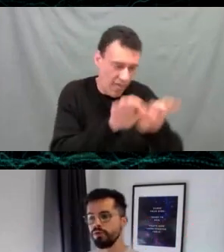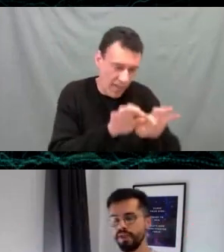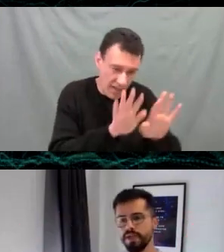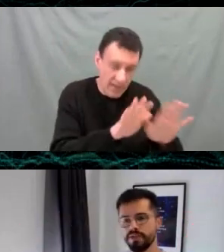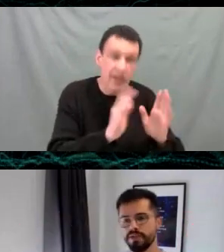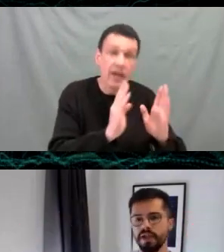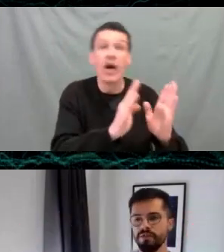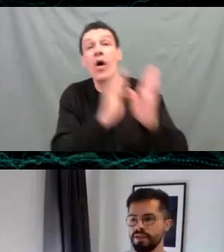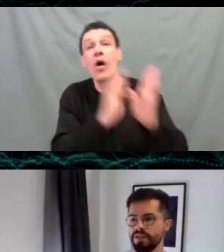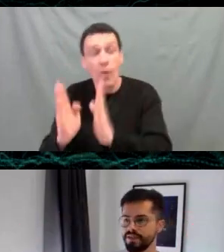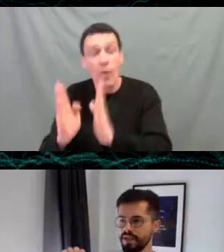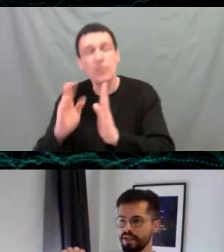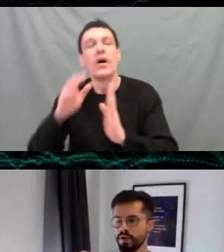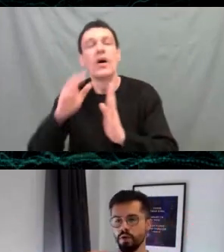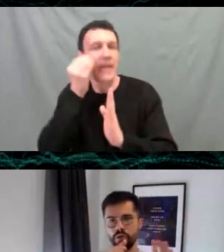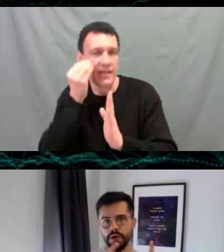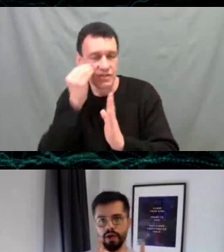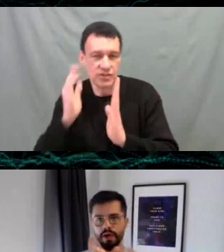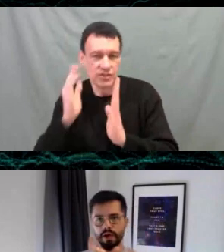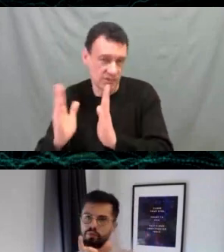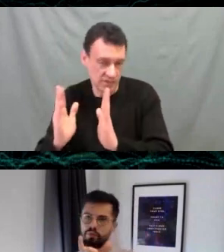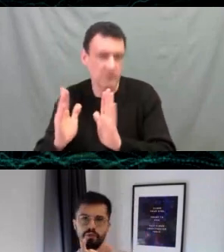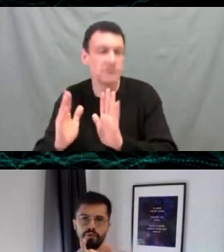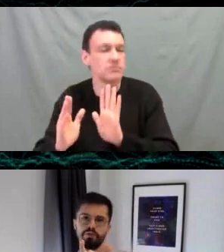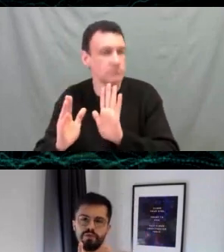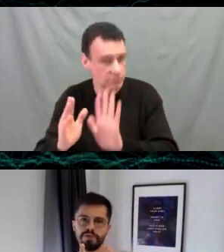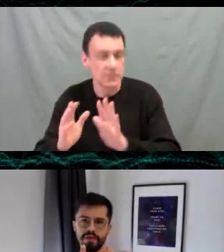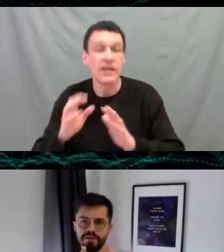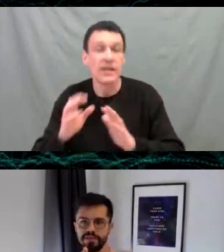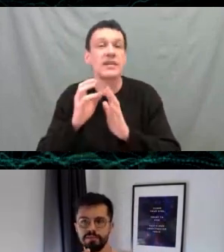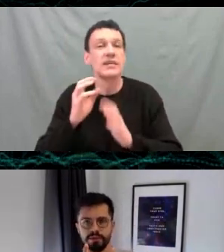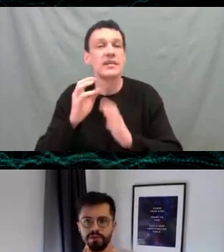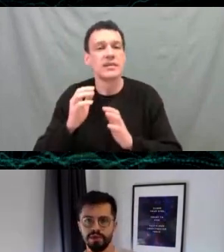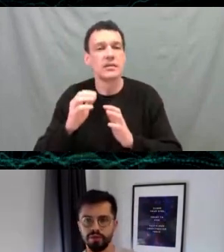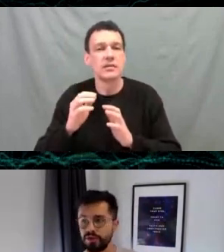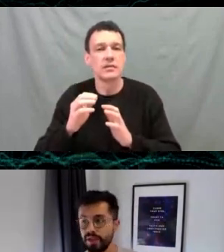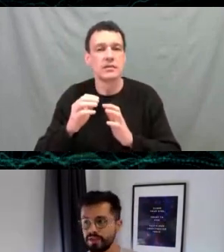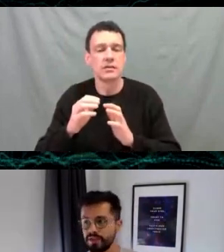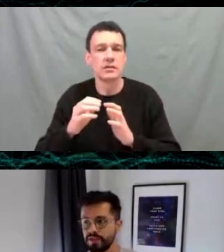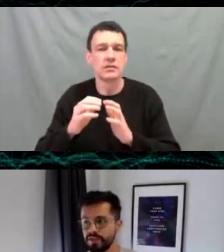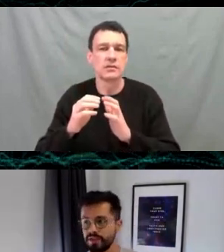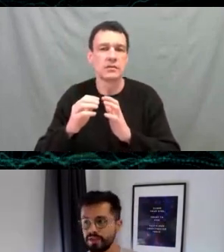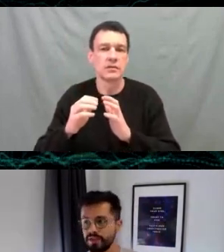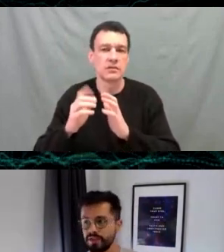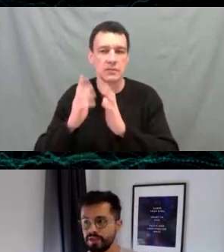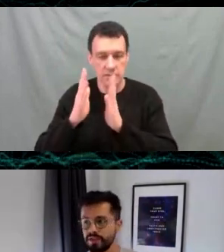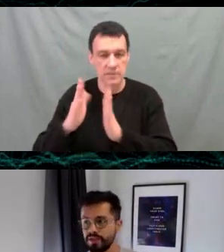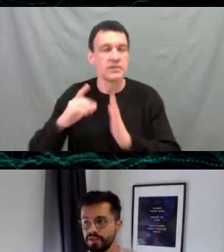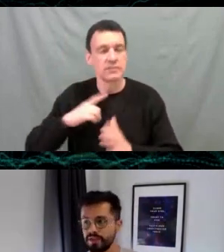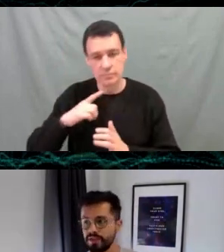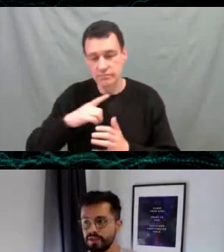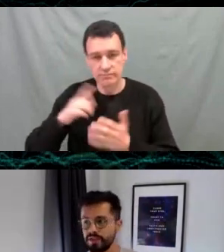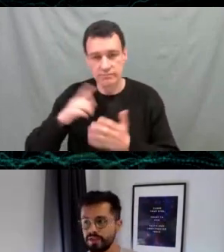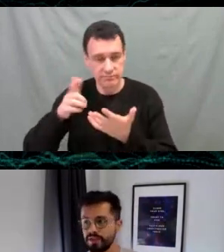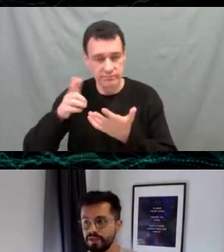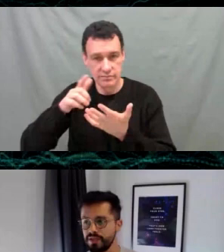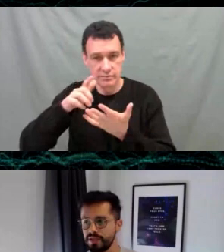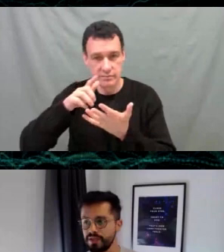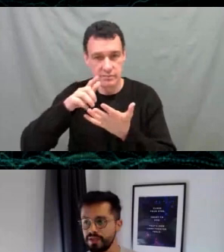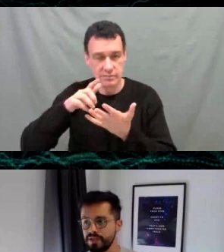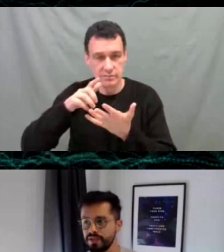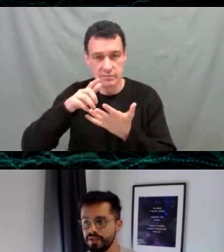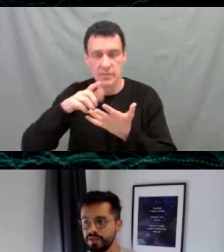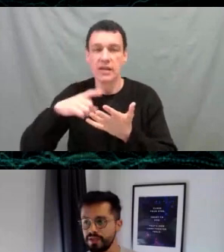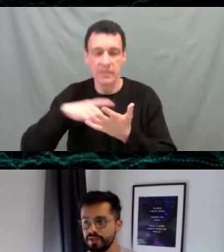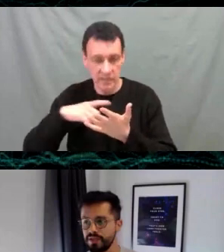de gestão de testes ele vai estar sempre com o aumento altura que você precisa para o centro de testes mas ele sempre tem um